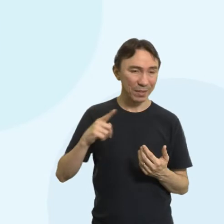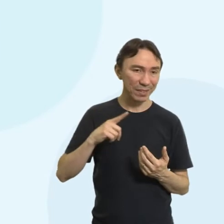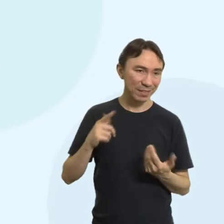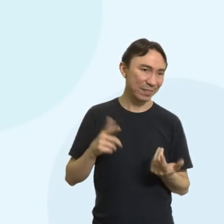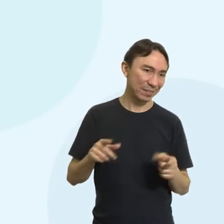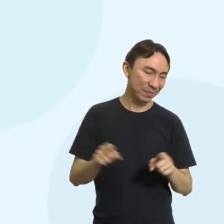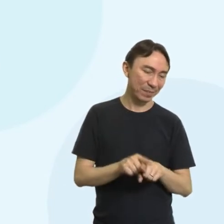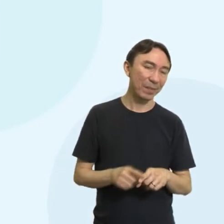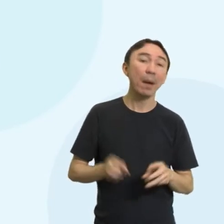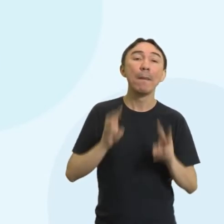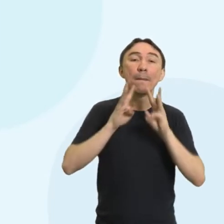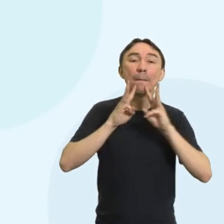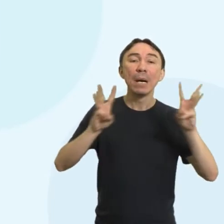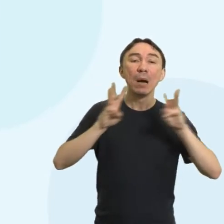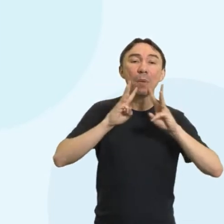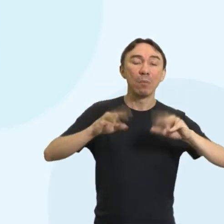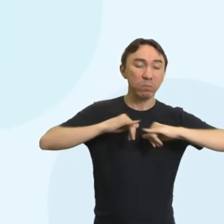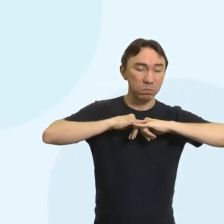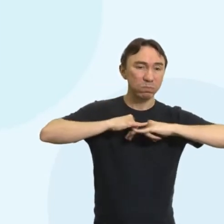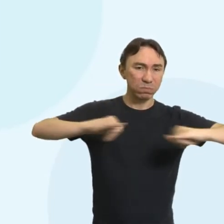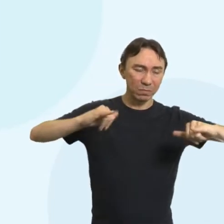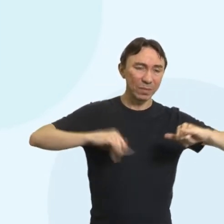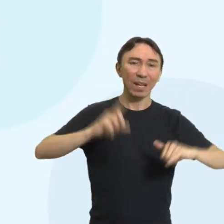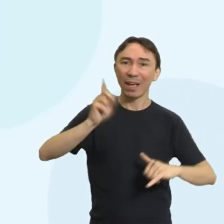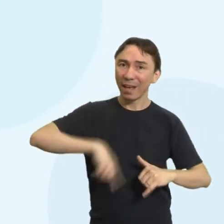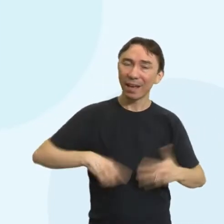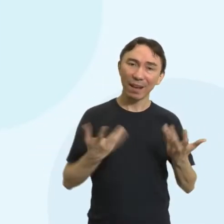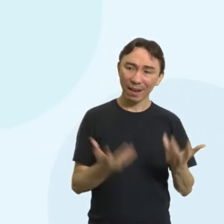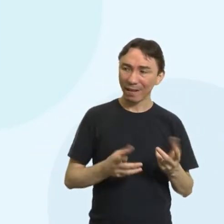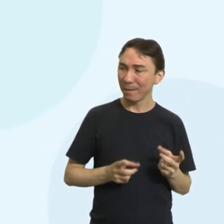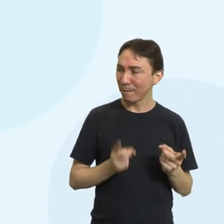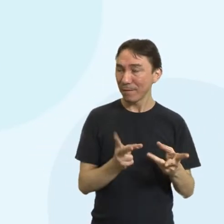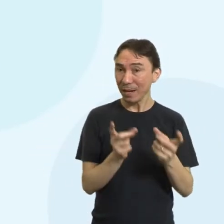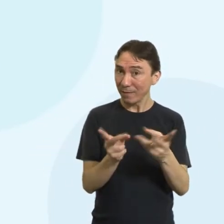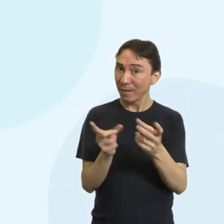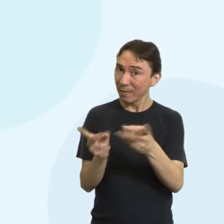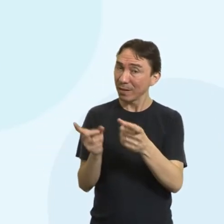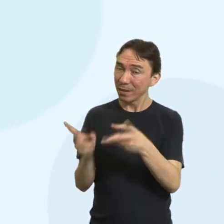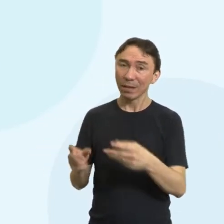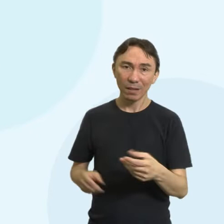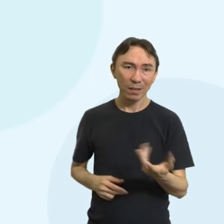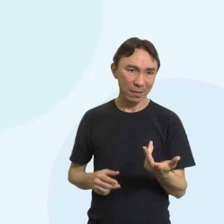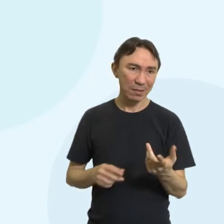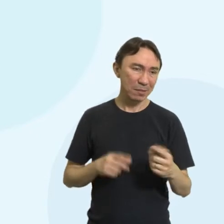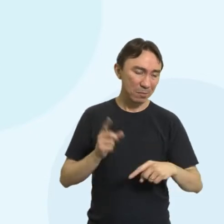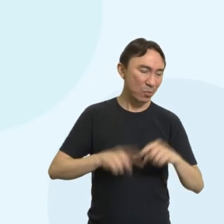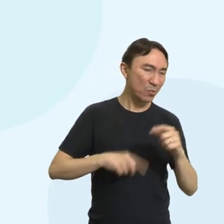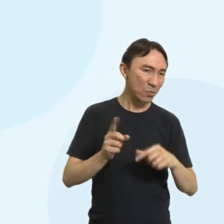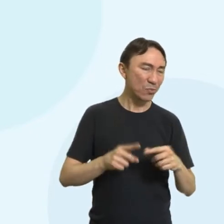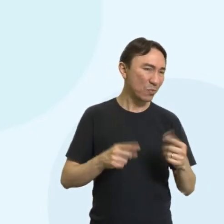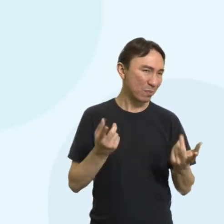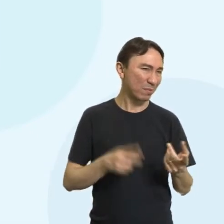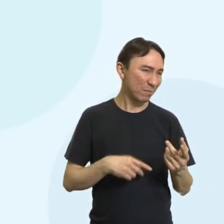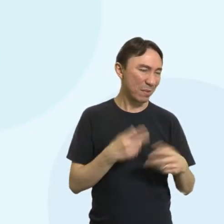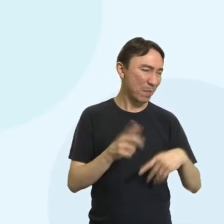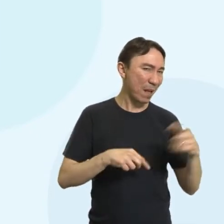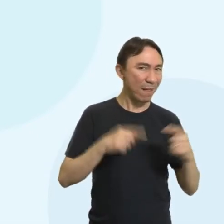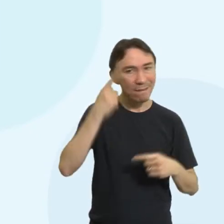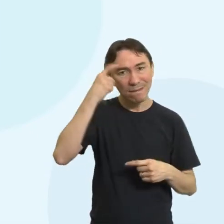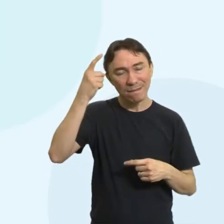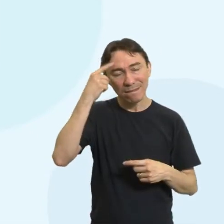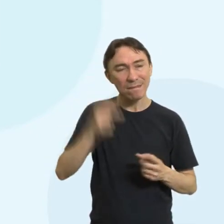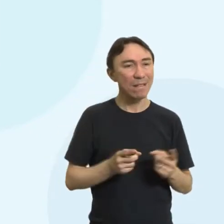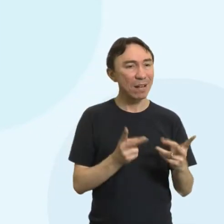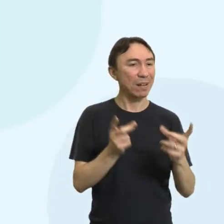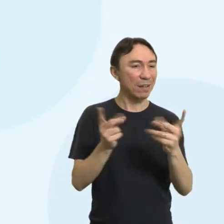de venda muito forte, de vender produtos, vender ideias, fazer com que aquele leitor, ele age de